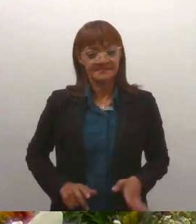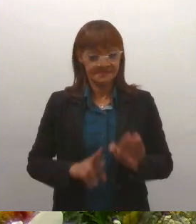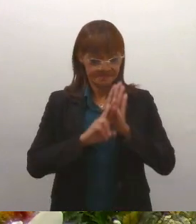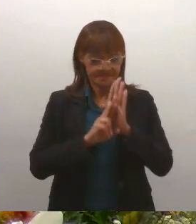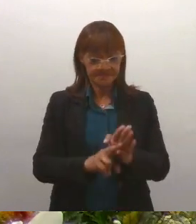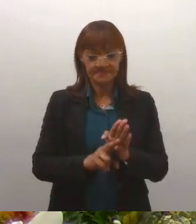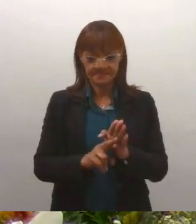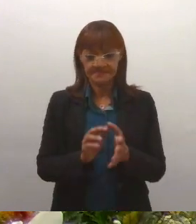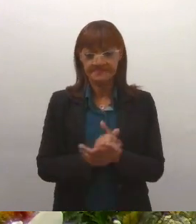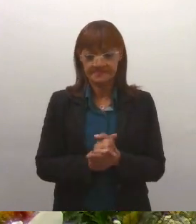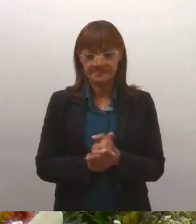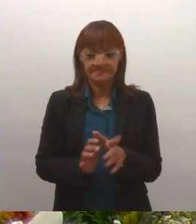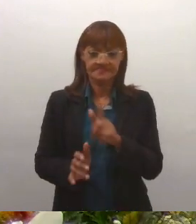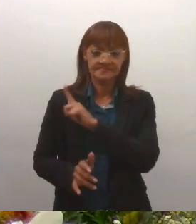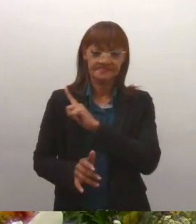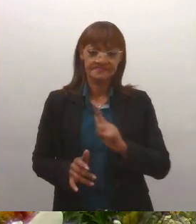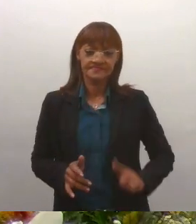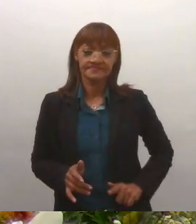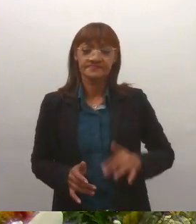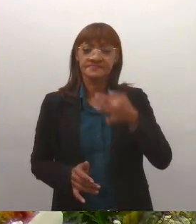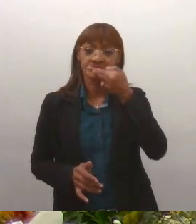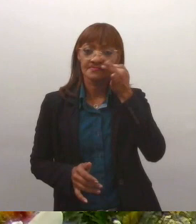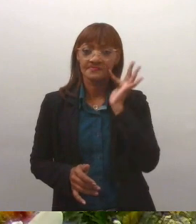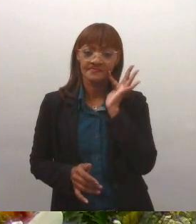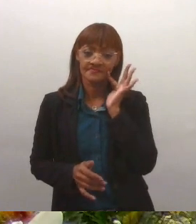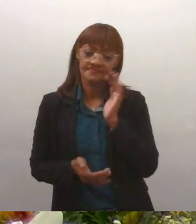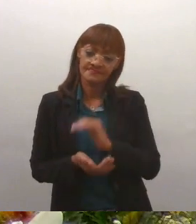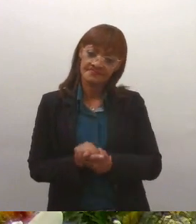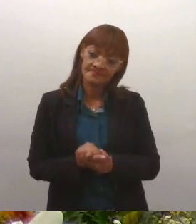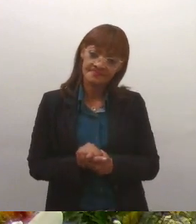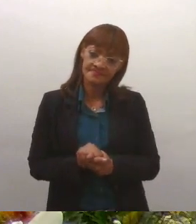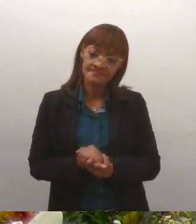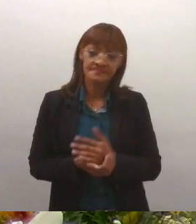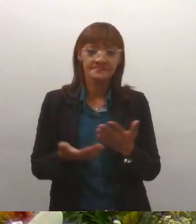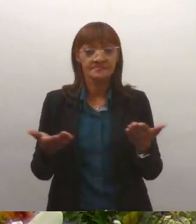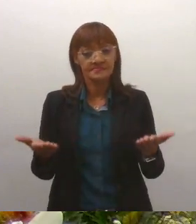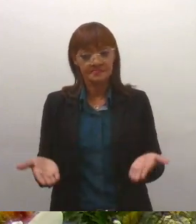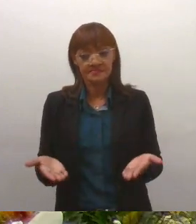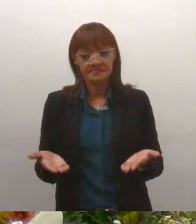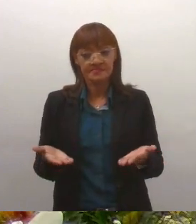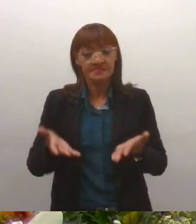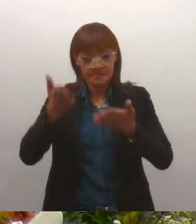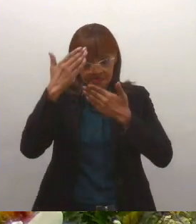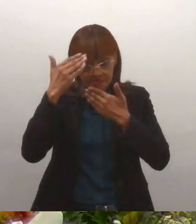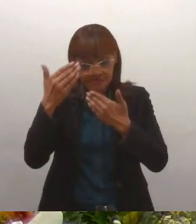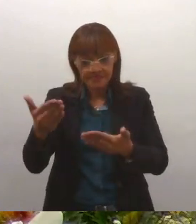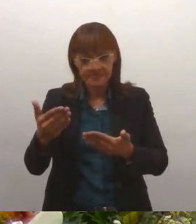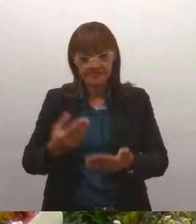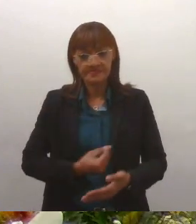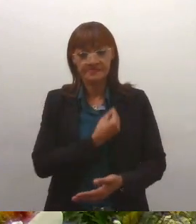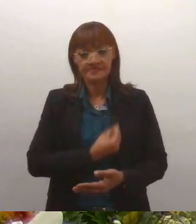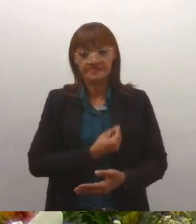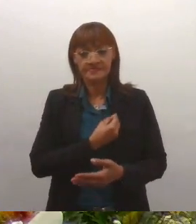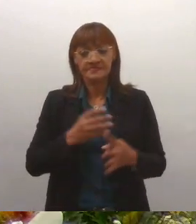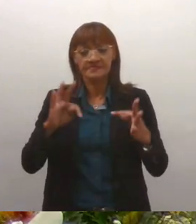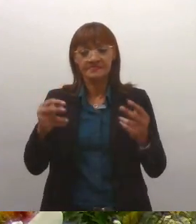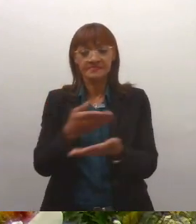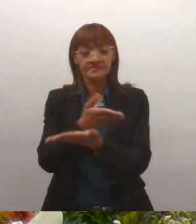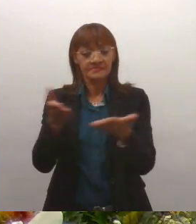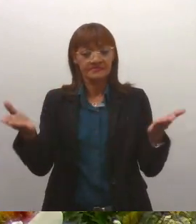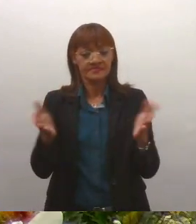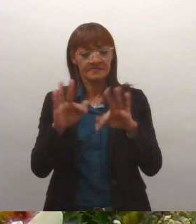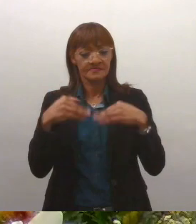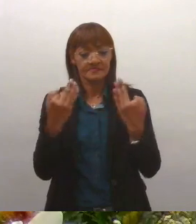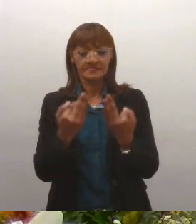Fábio Mitidieri. Portanto, eu quero agradecer a presença de todos, dos meus familiares que aqui estão, e dizer que